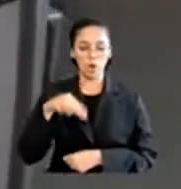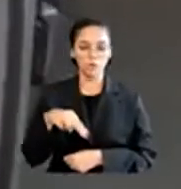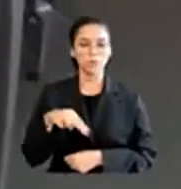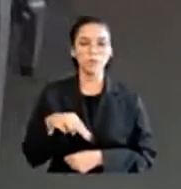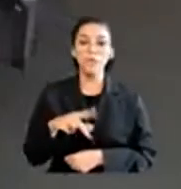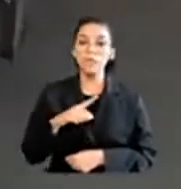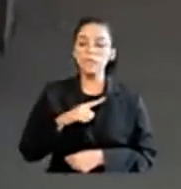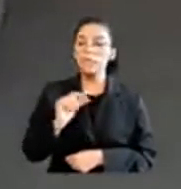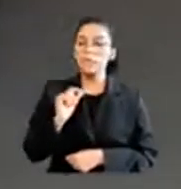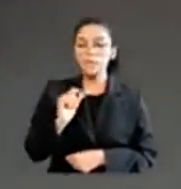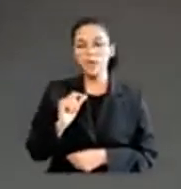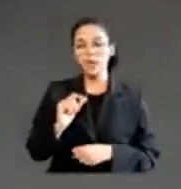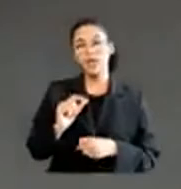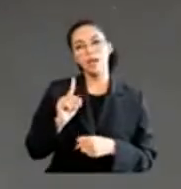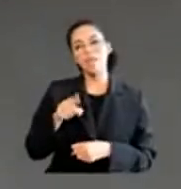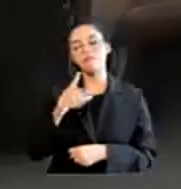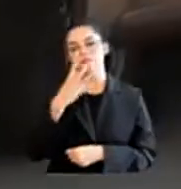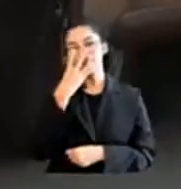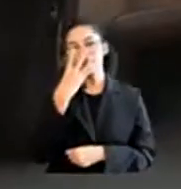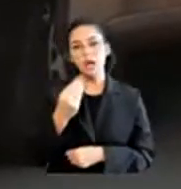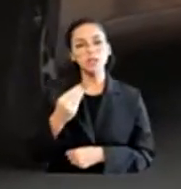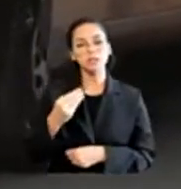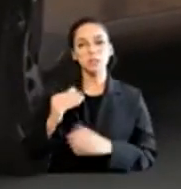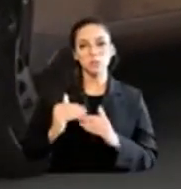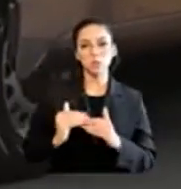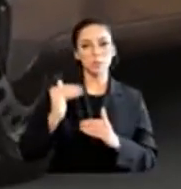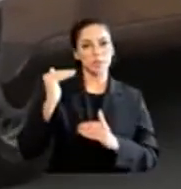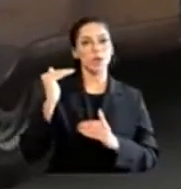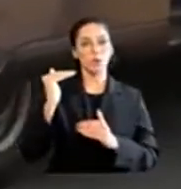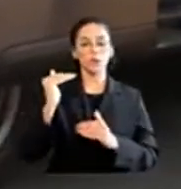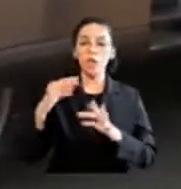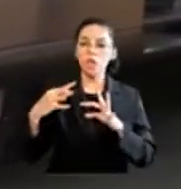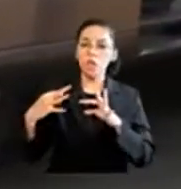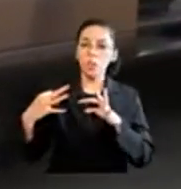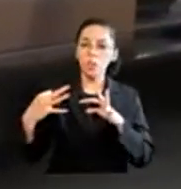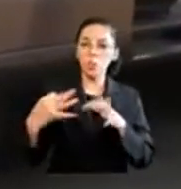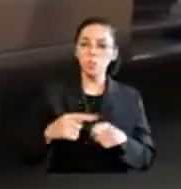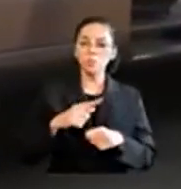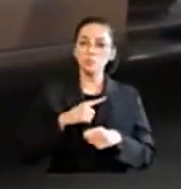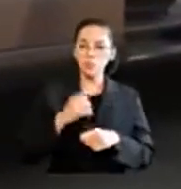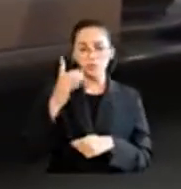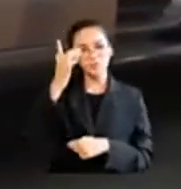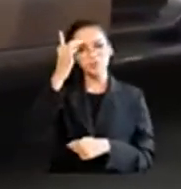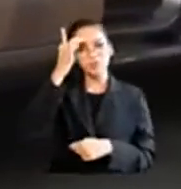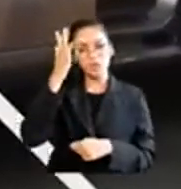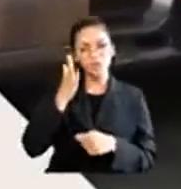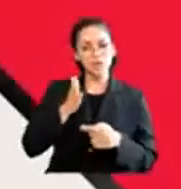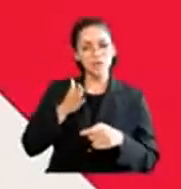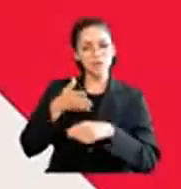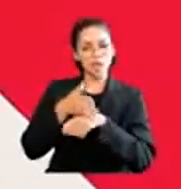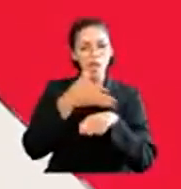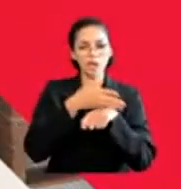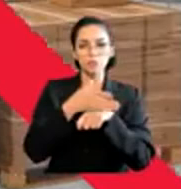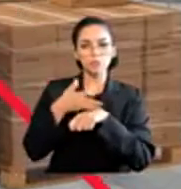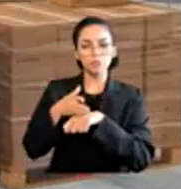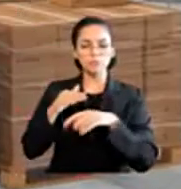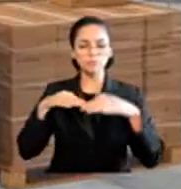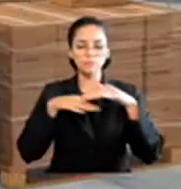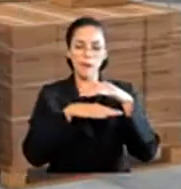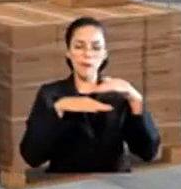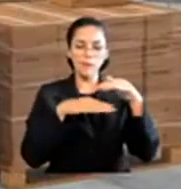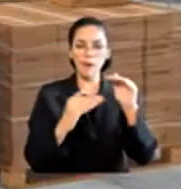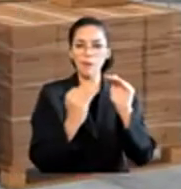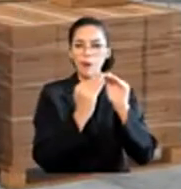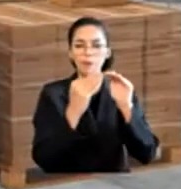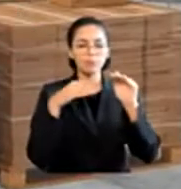a vans de segmento superior. Tudo isso com a grande facilidade de acesso em qualquer garagem. Nesse espaço